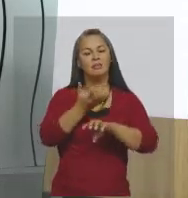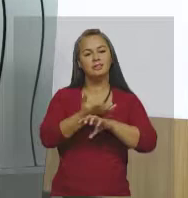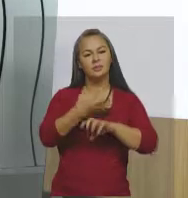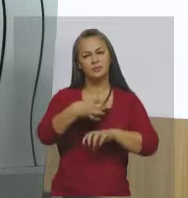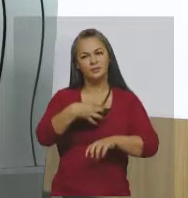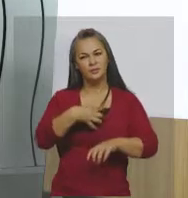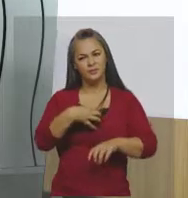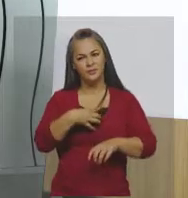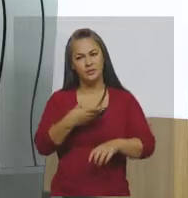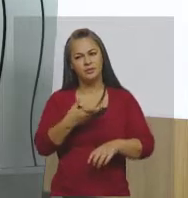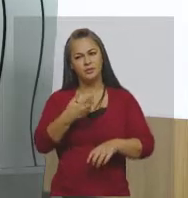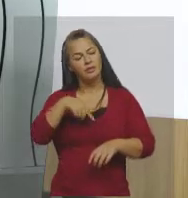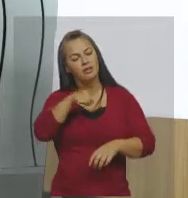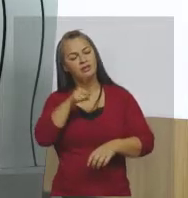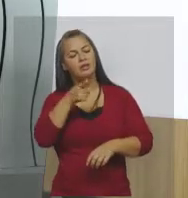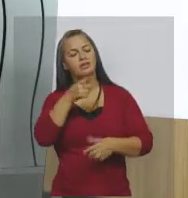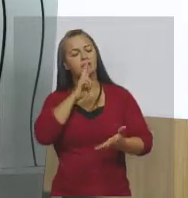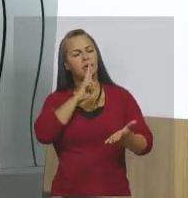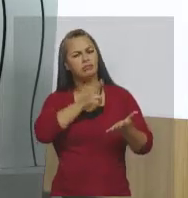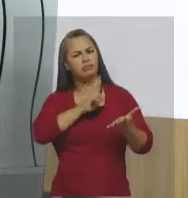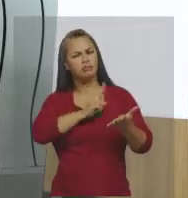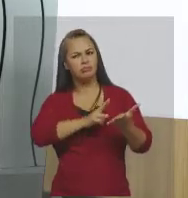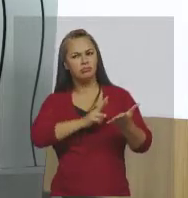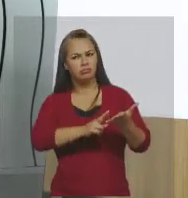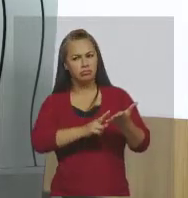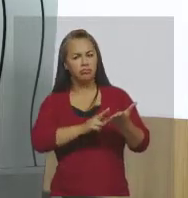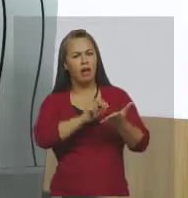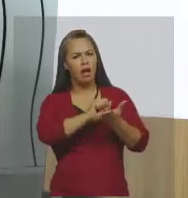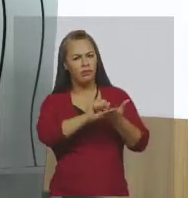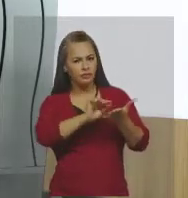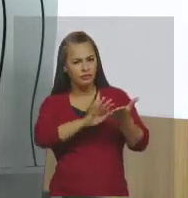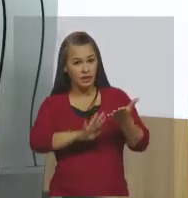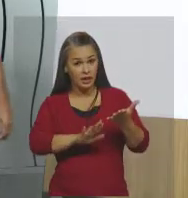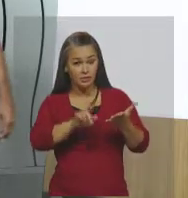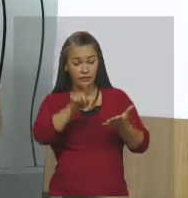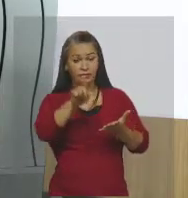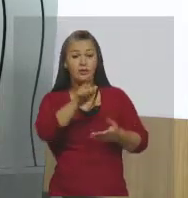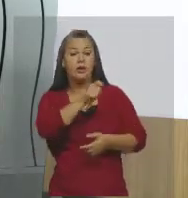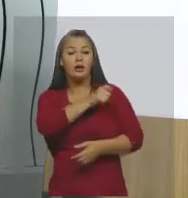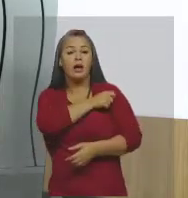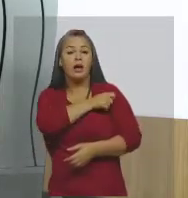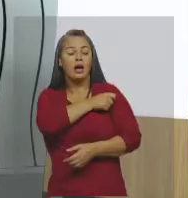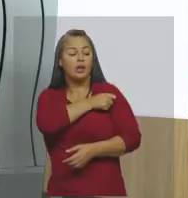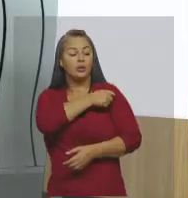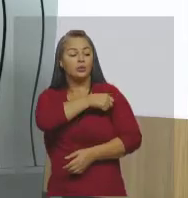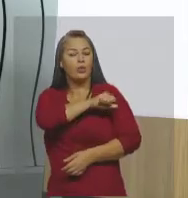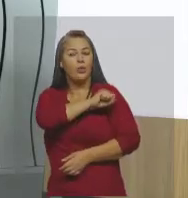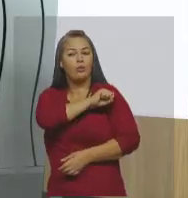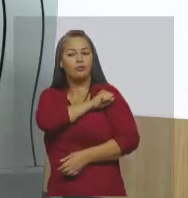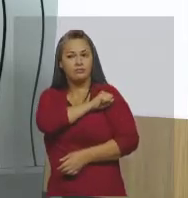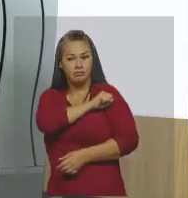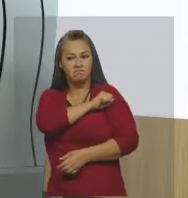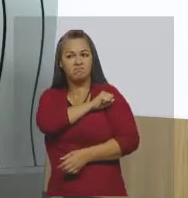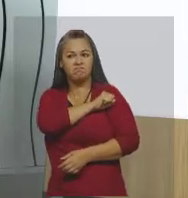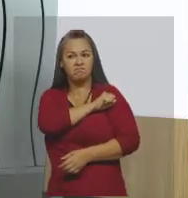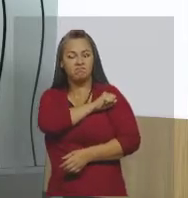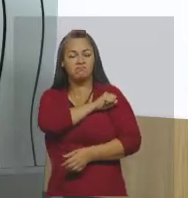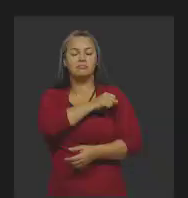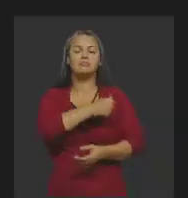questões aí de acolhimento do PET 3, que é para você, aluno do 8º ano do ensino fundamental.